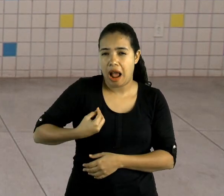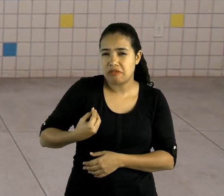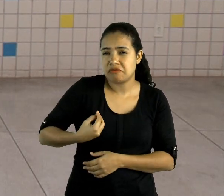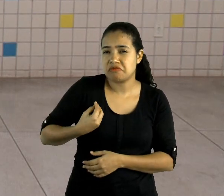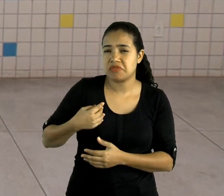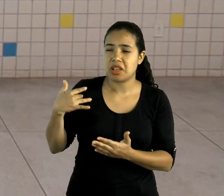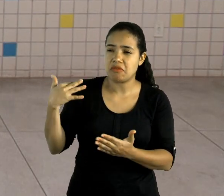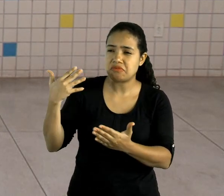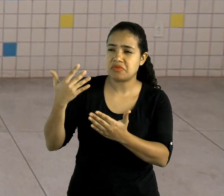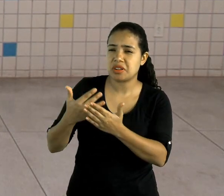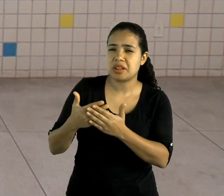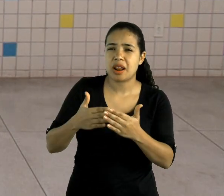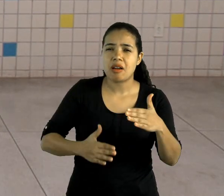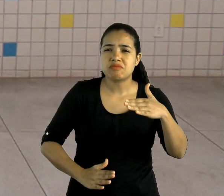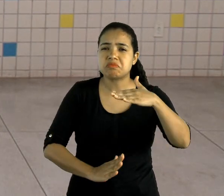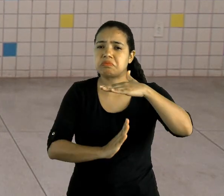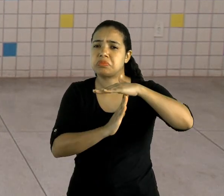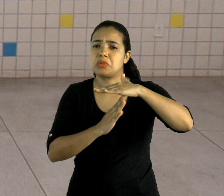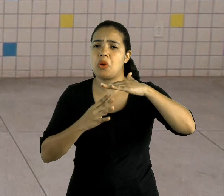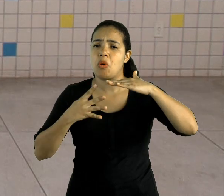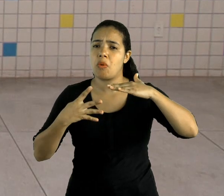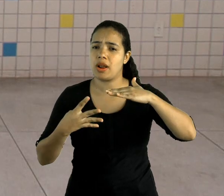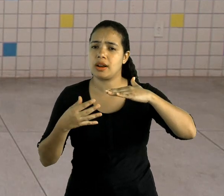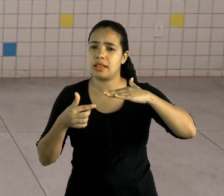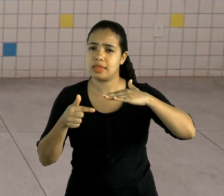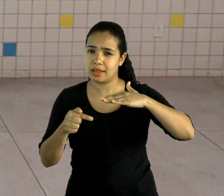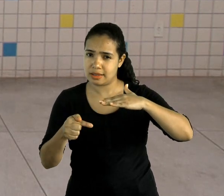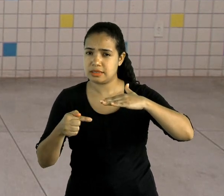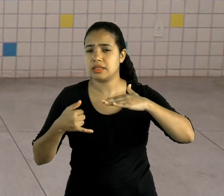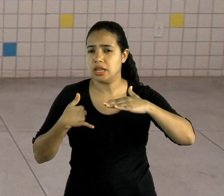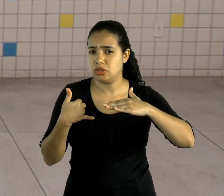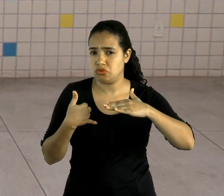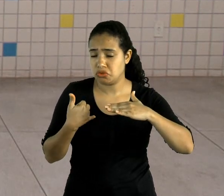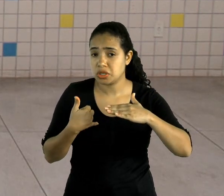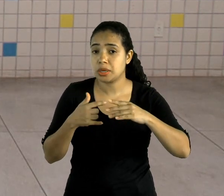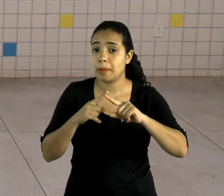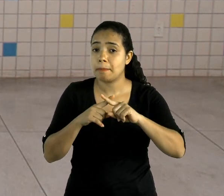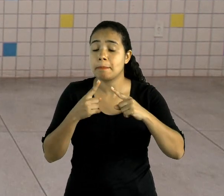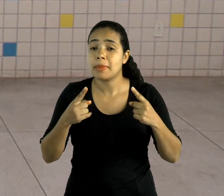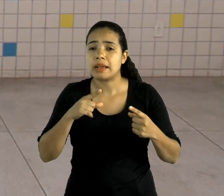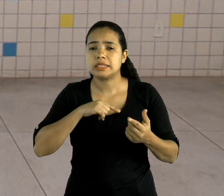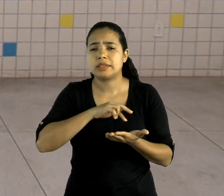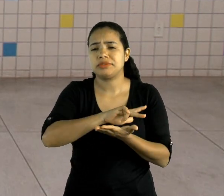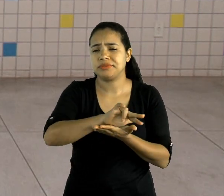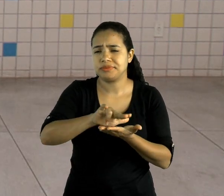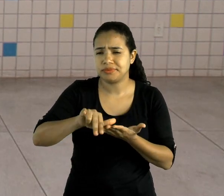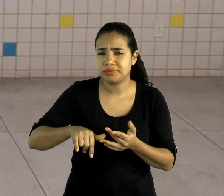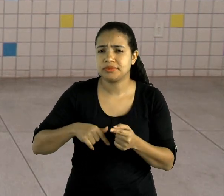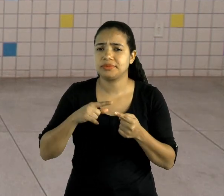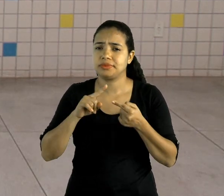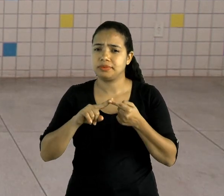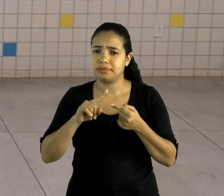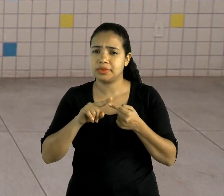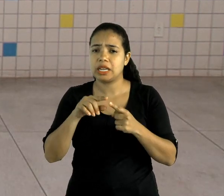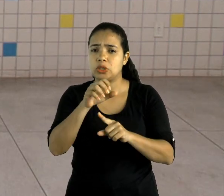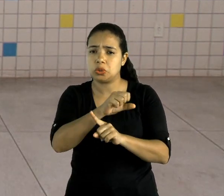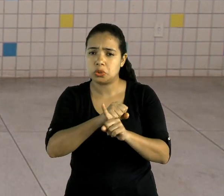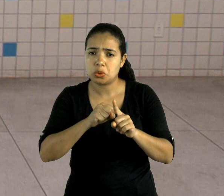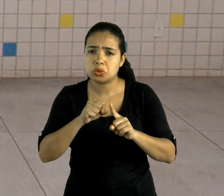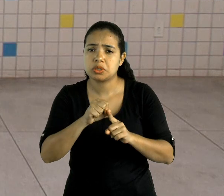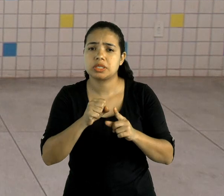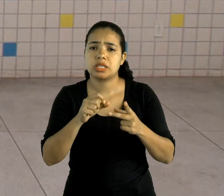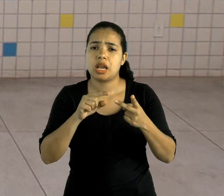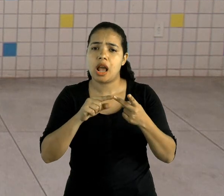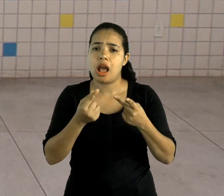máximo 47 anos. Isso porque a gente leva em consideração fatores como aspectos sociais e